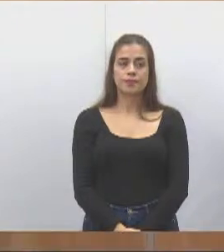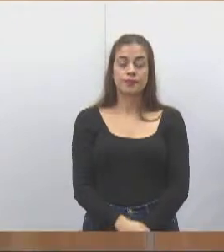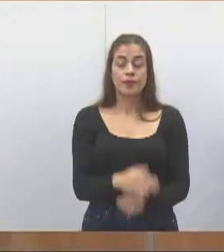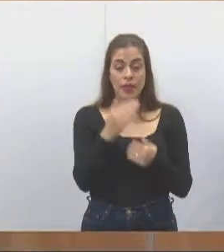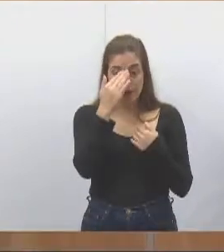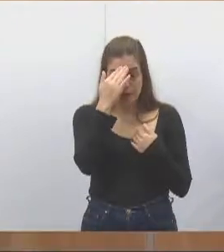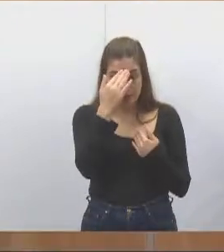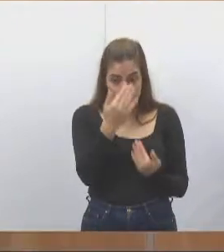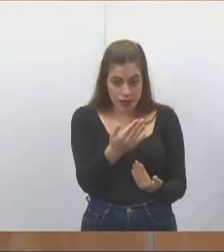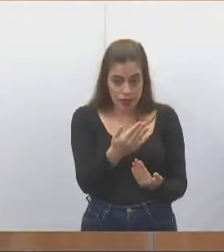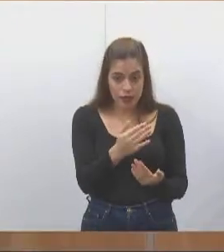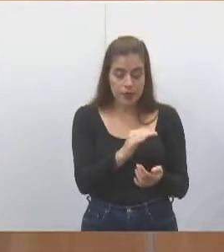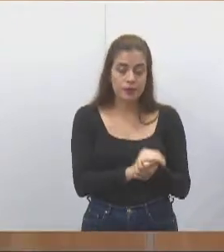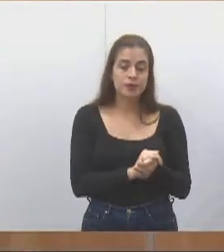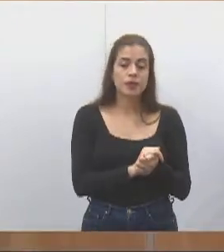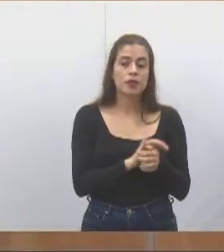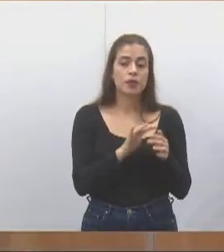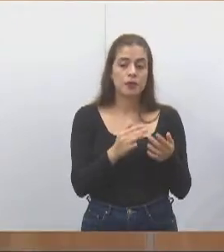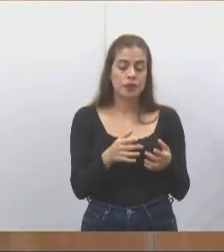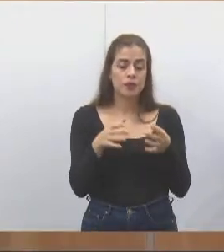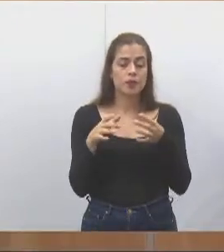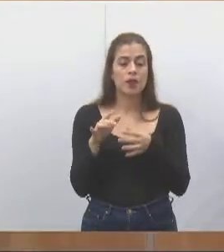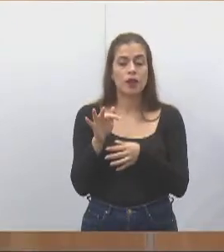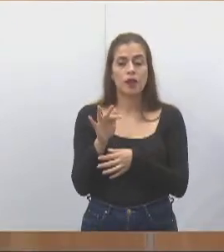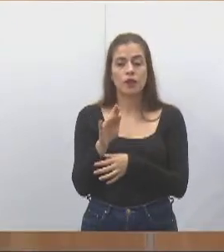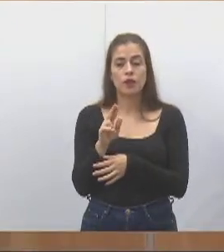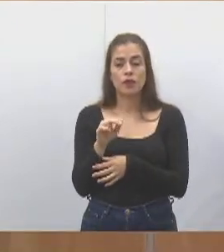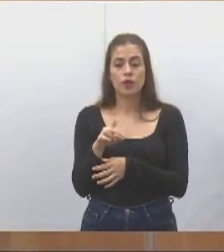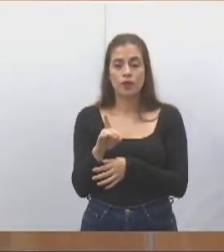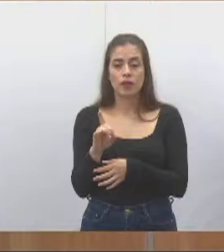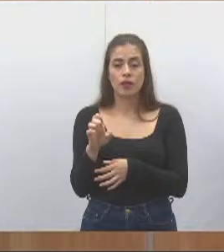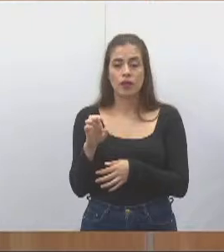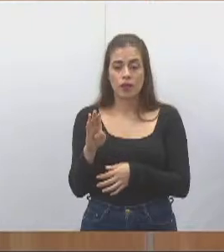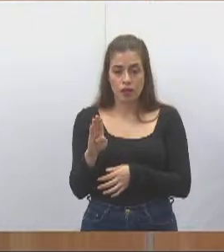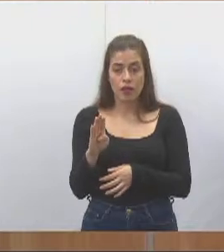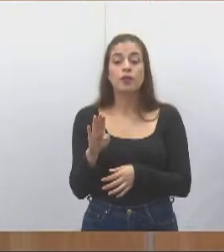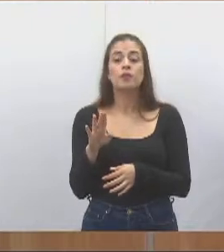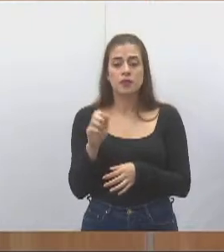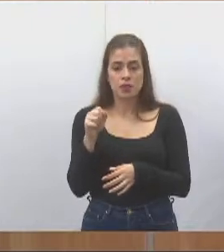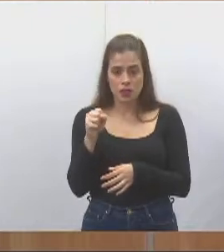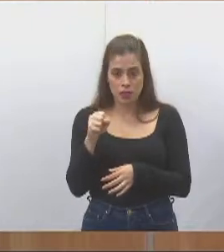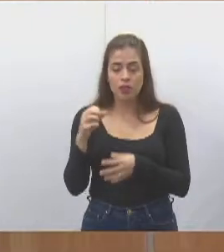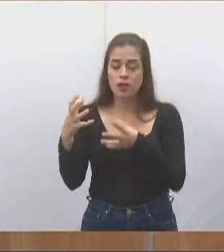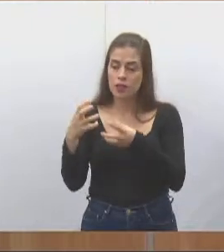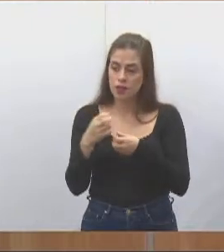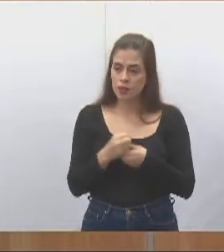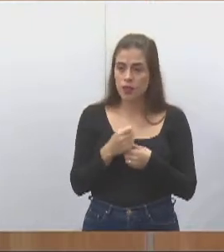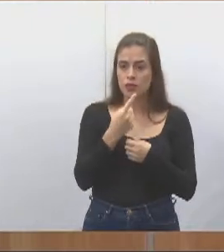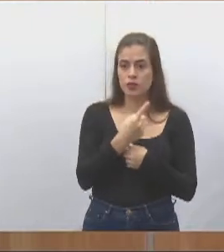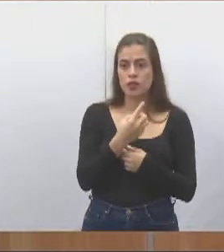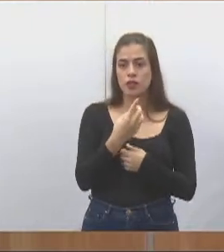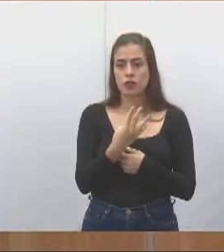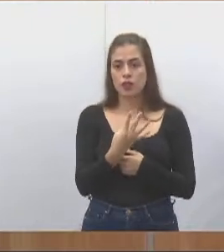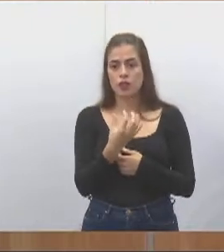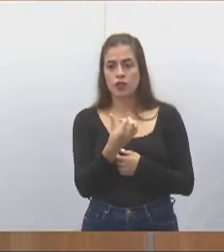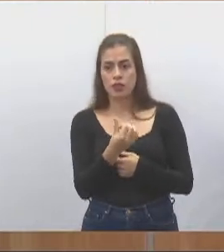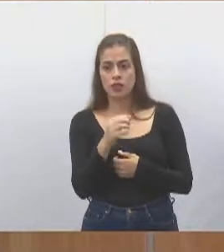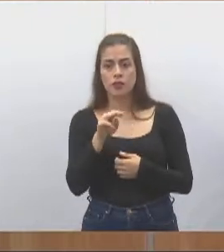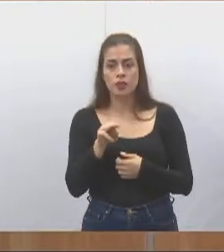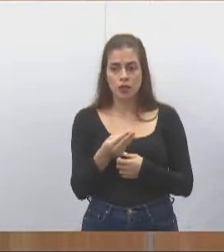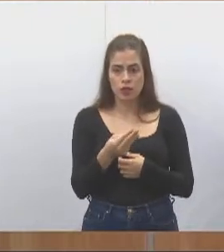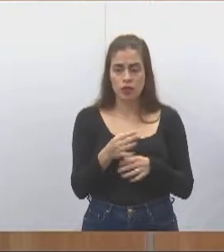Obrigado, Daniele. Com relação ao Fundeb, realmente a gente recebeu 146 milhões. Para o próximo ano está previsto em torno